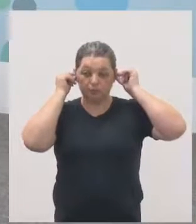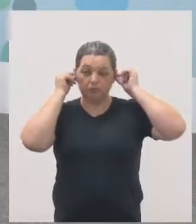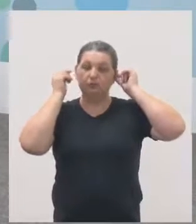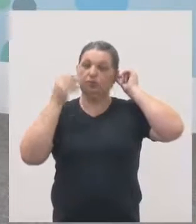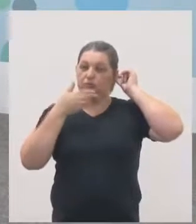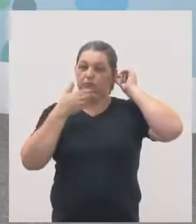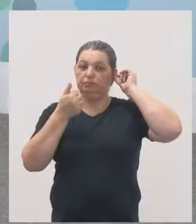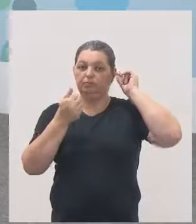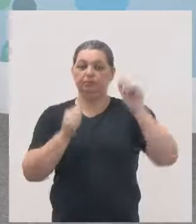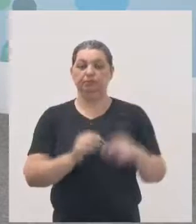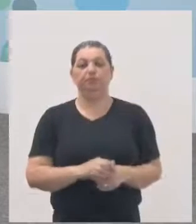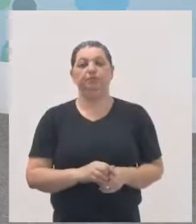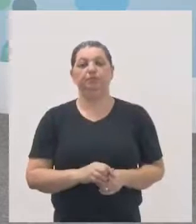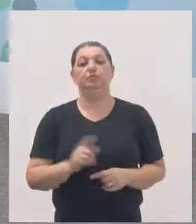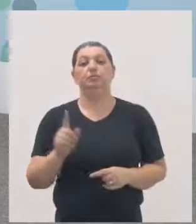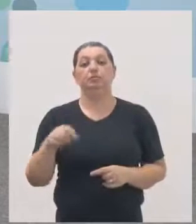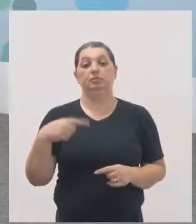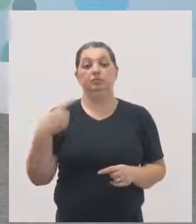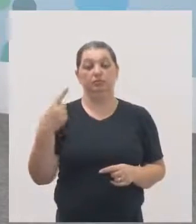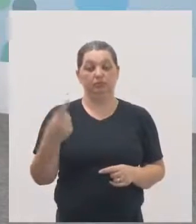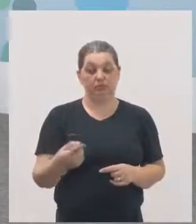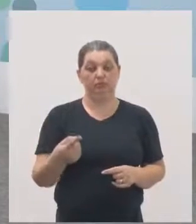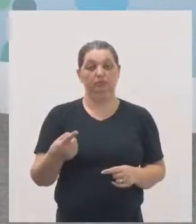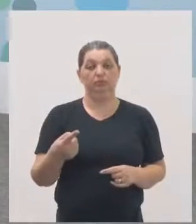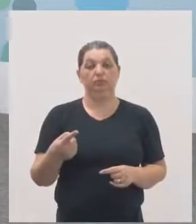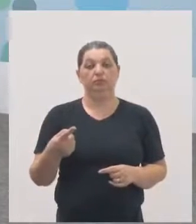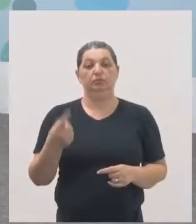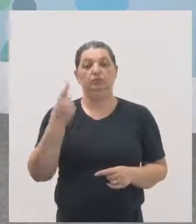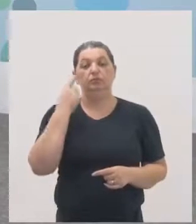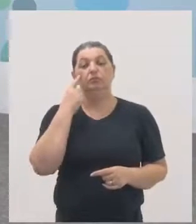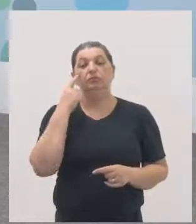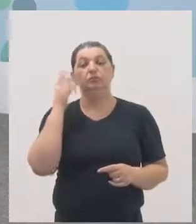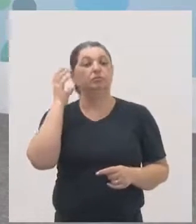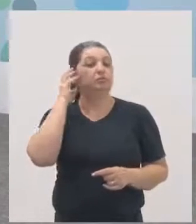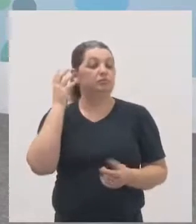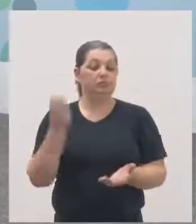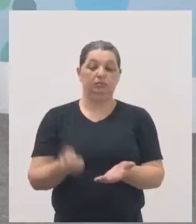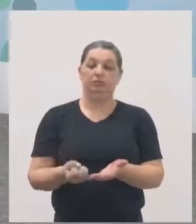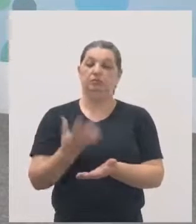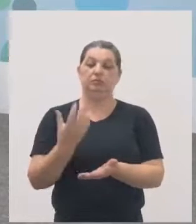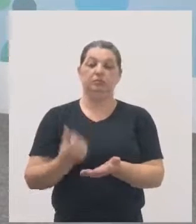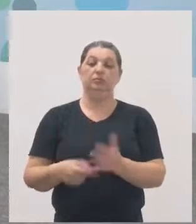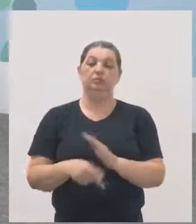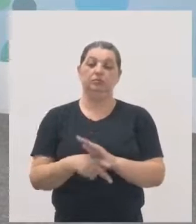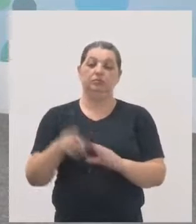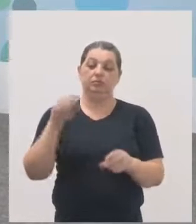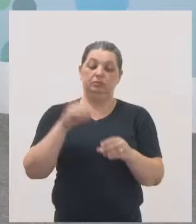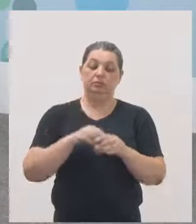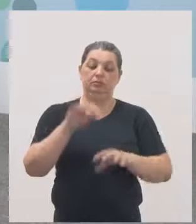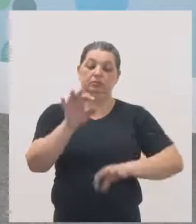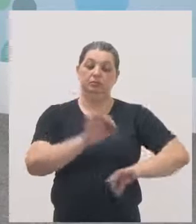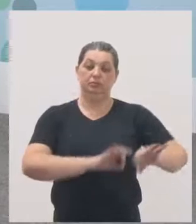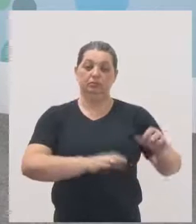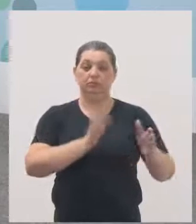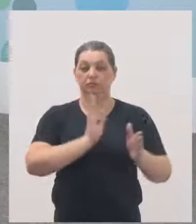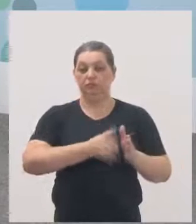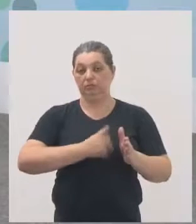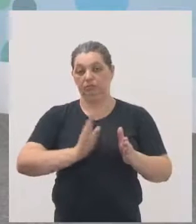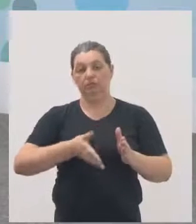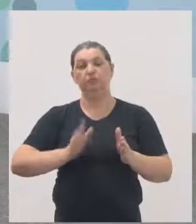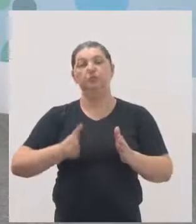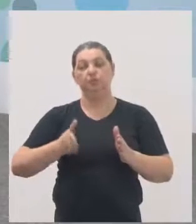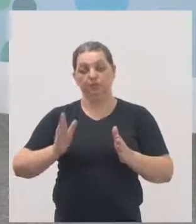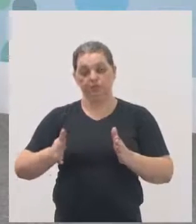melhor. E depois trazer esses áudios para dentro do Reaper e ordenar e colocar